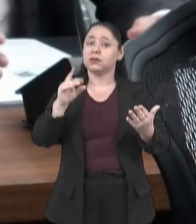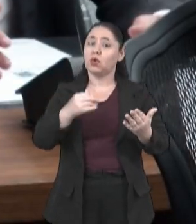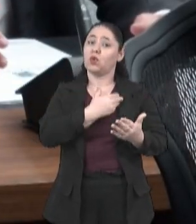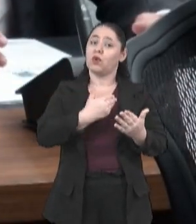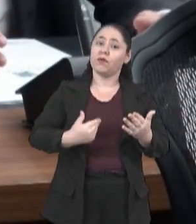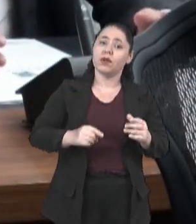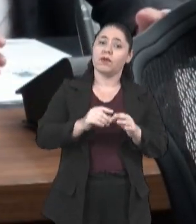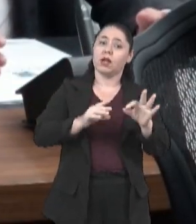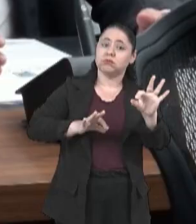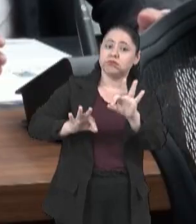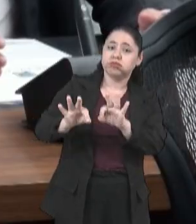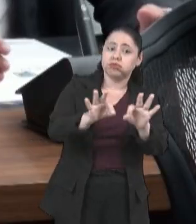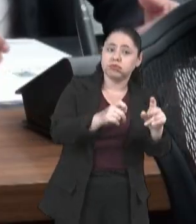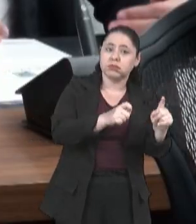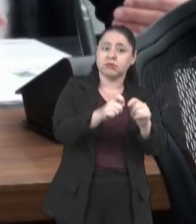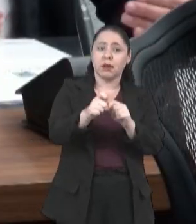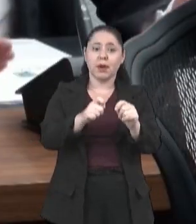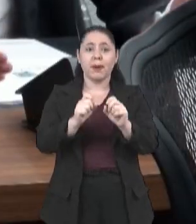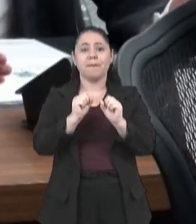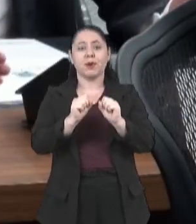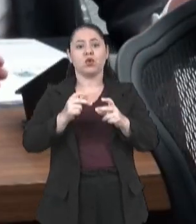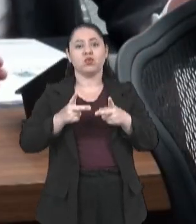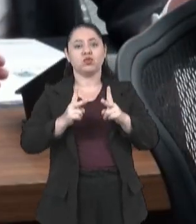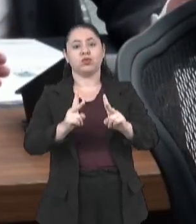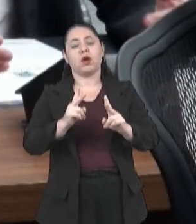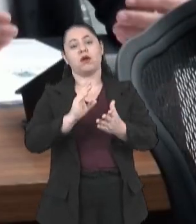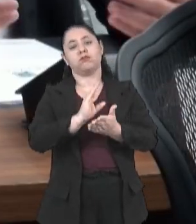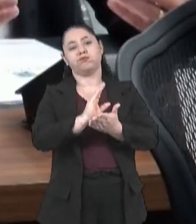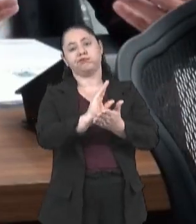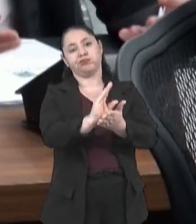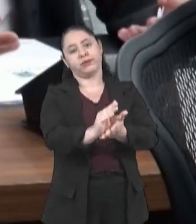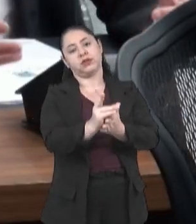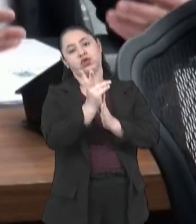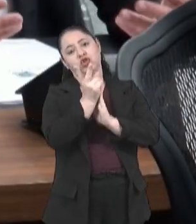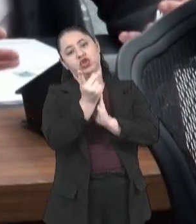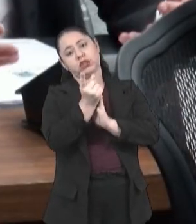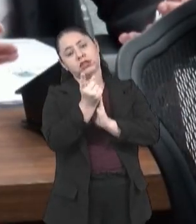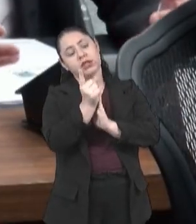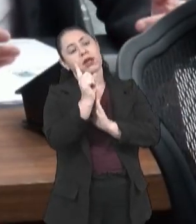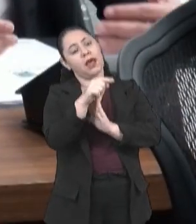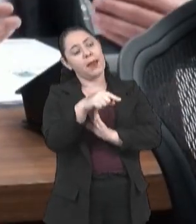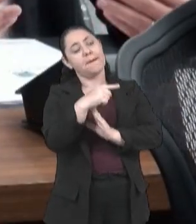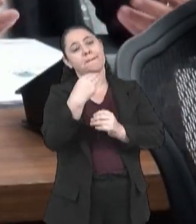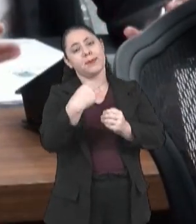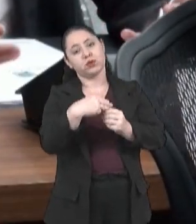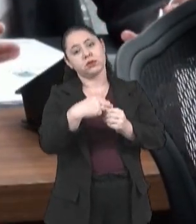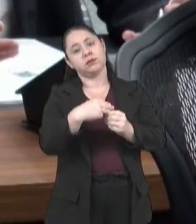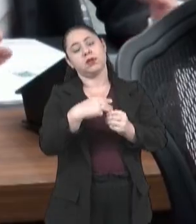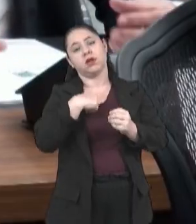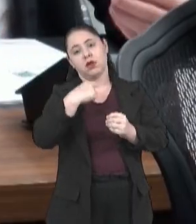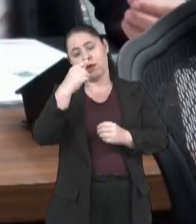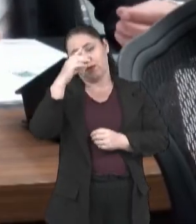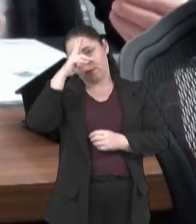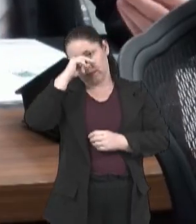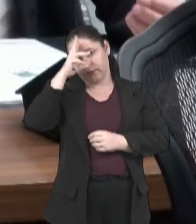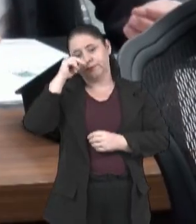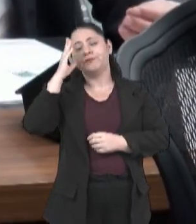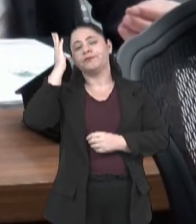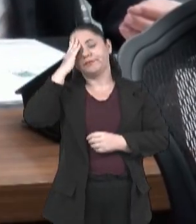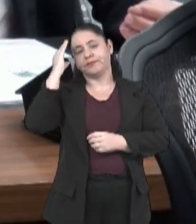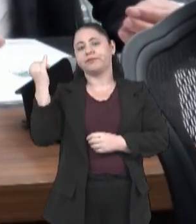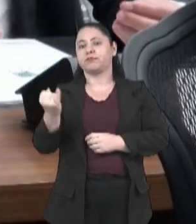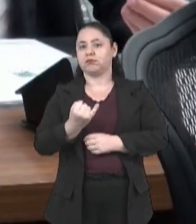governo está fazendo os ajustes necessários para poder manter os investimentos. Nós estamos falando de investimento nos municípios. Eu que fui prefeito, sei